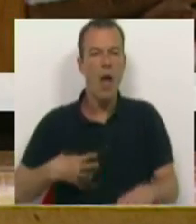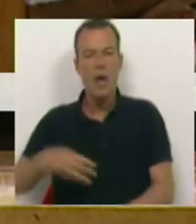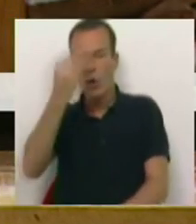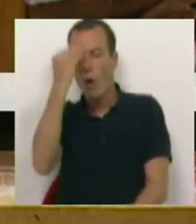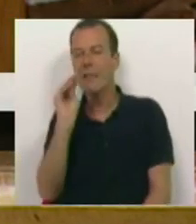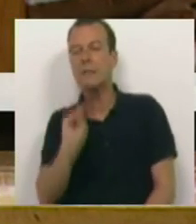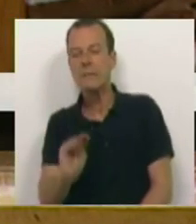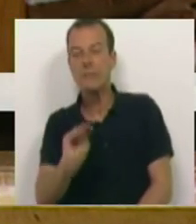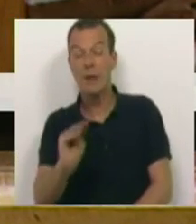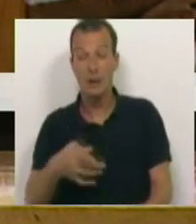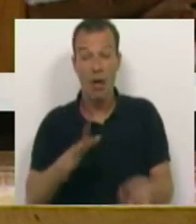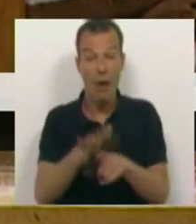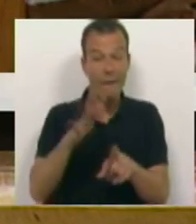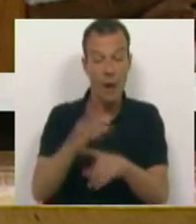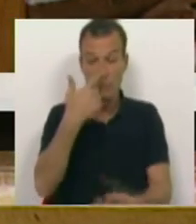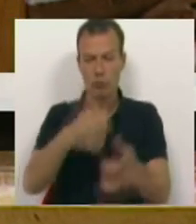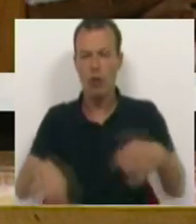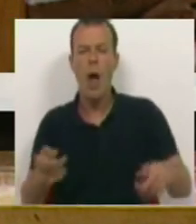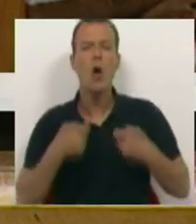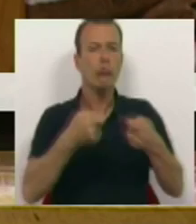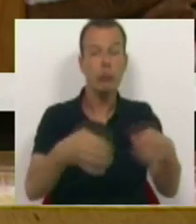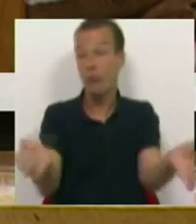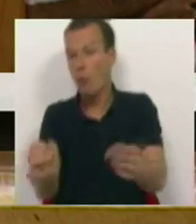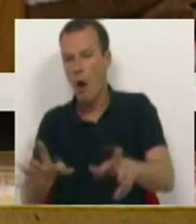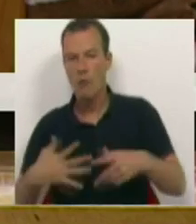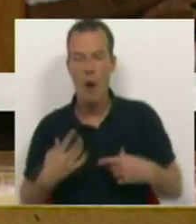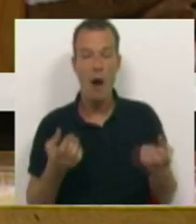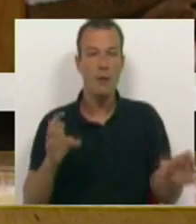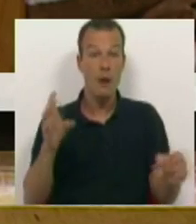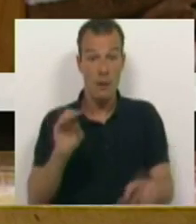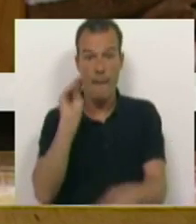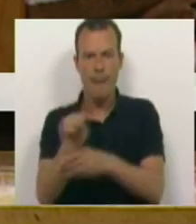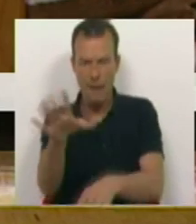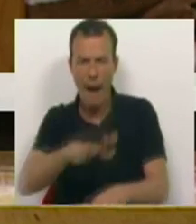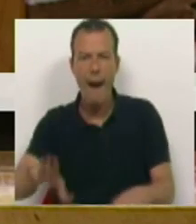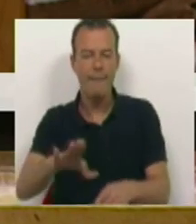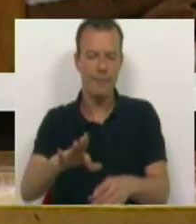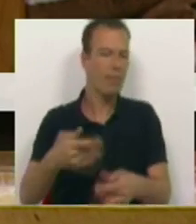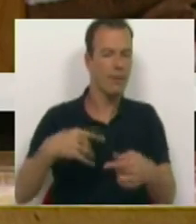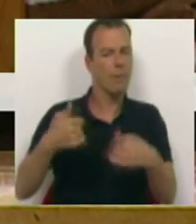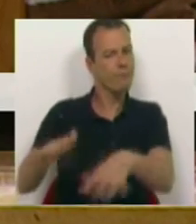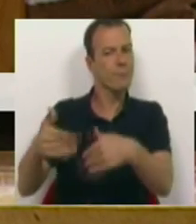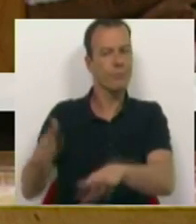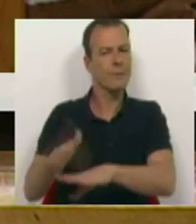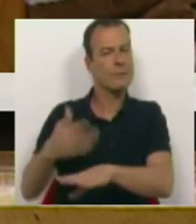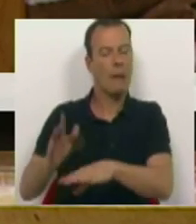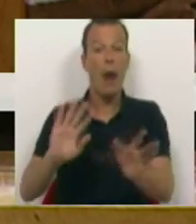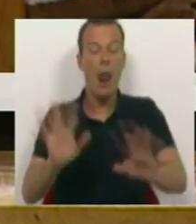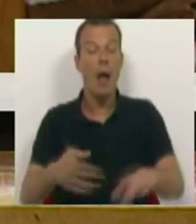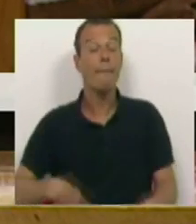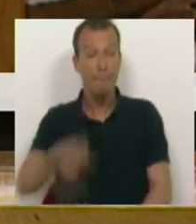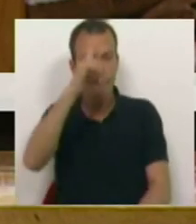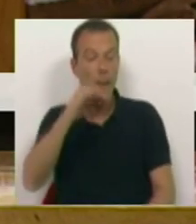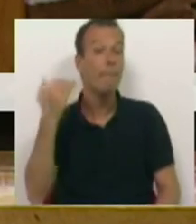alguém de que não há custos para os contribuintes e que o Fundo de Resolução e, portanto, a banca ficará com o fardo. Lembrem-se que Passos Coelho